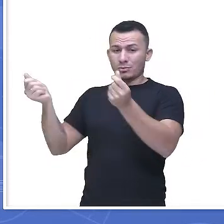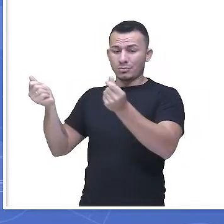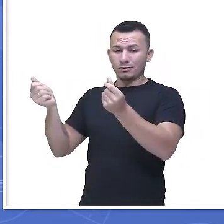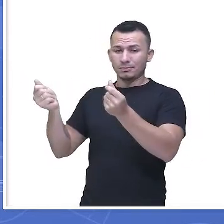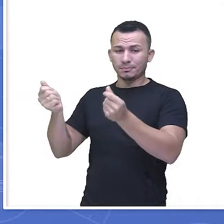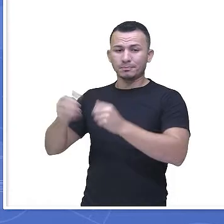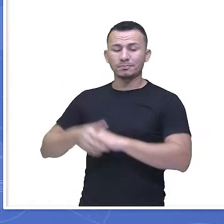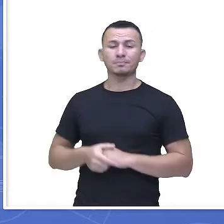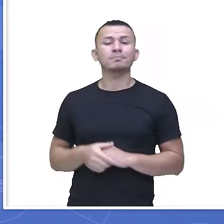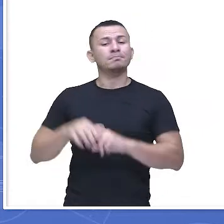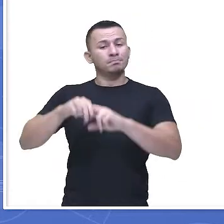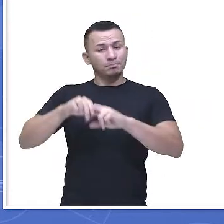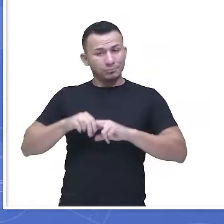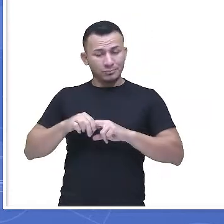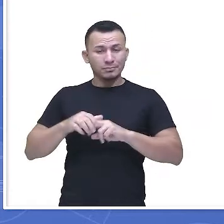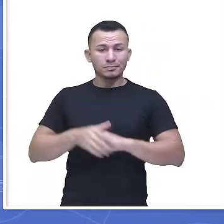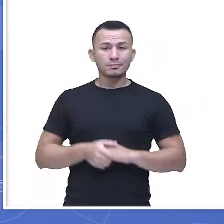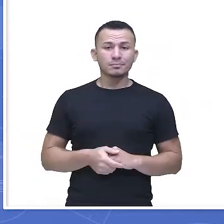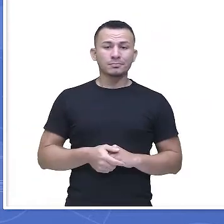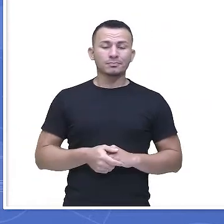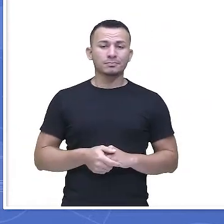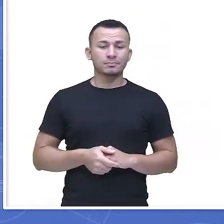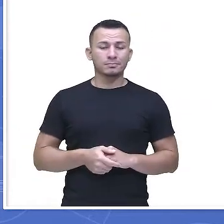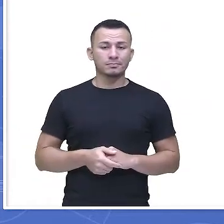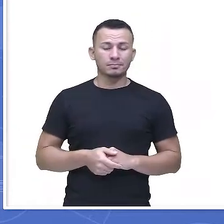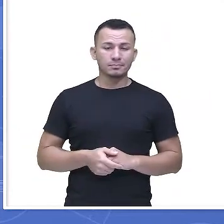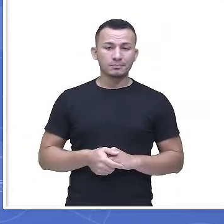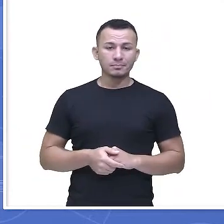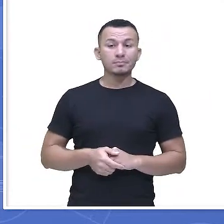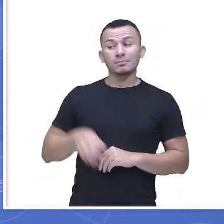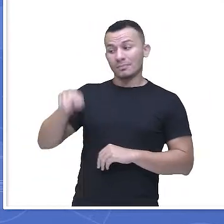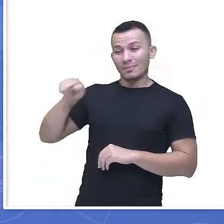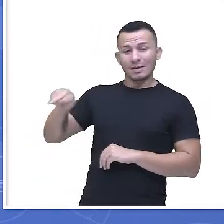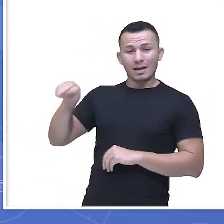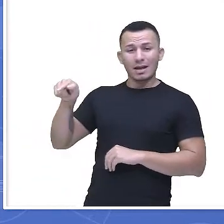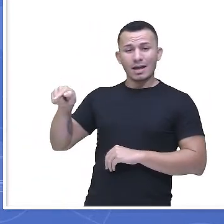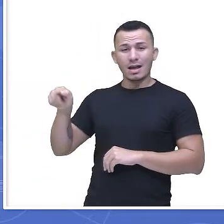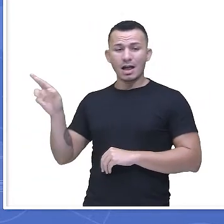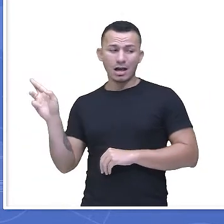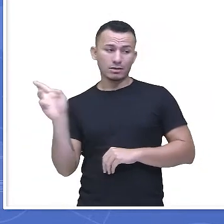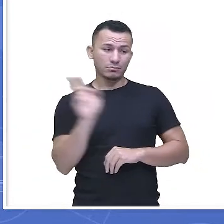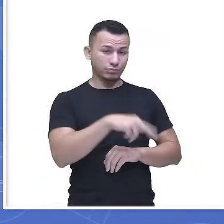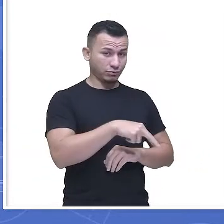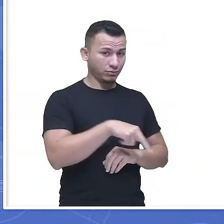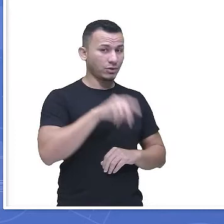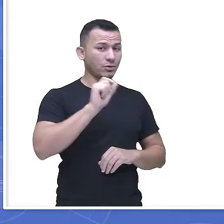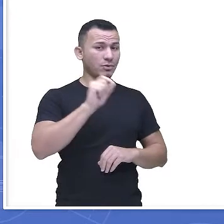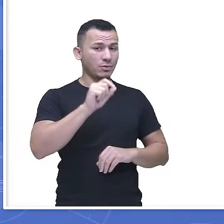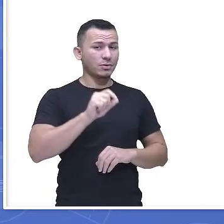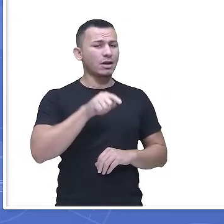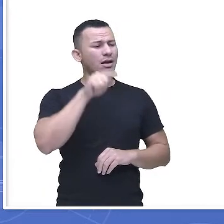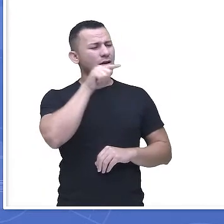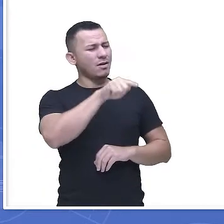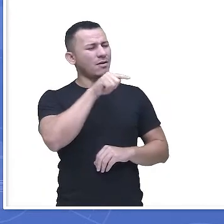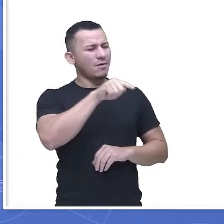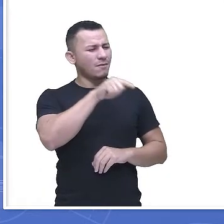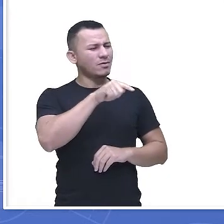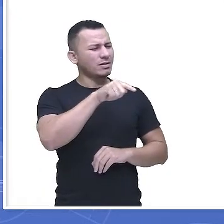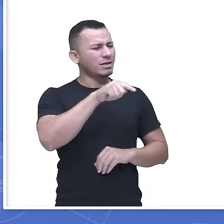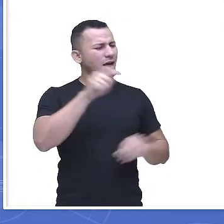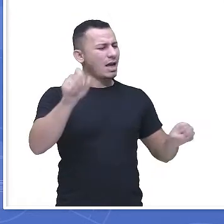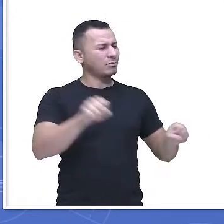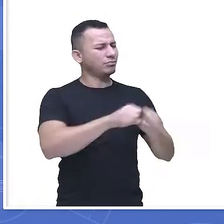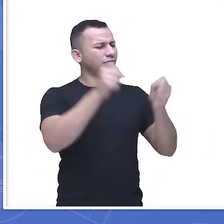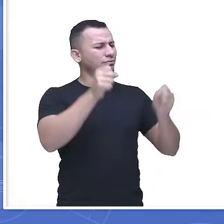assim esterilizá-las. Então aí o Needham respondeu para ele que tinha tinha destruído a